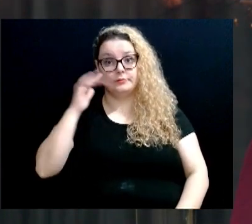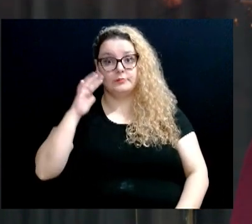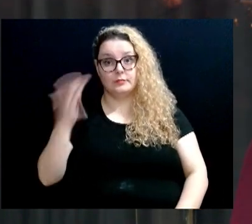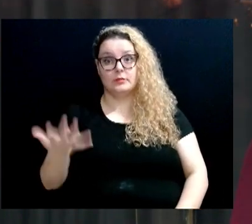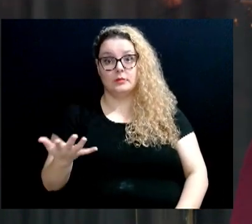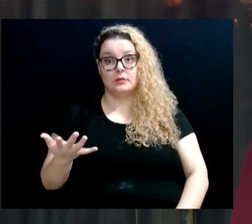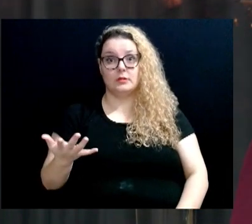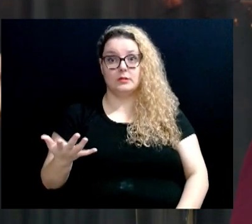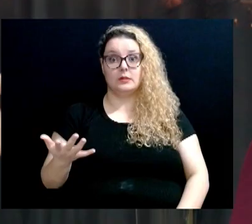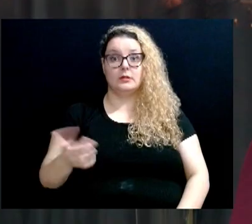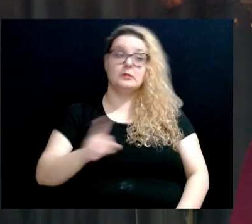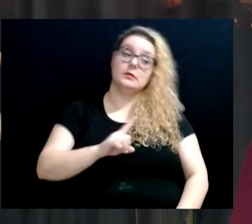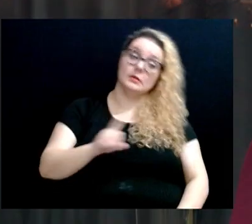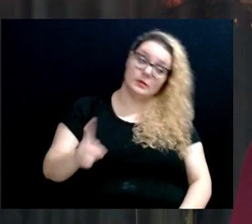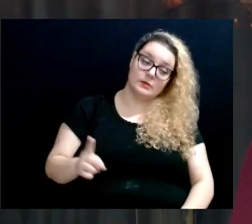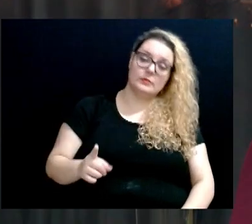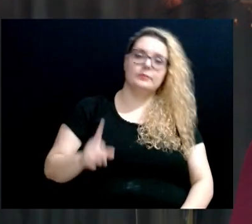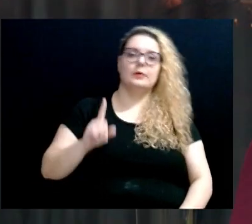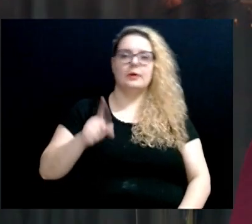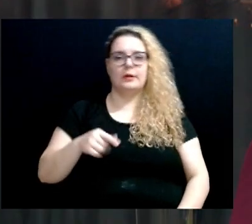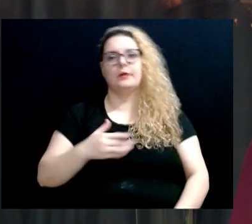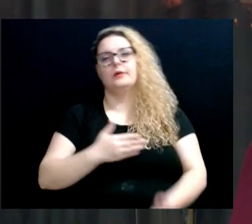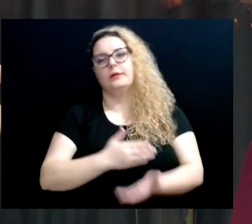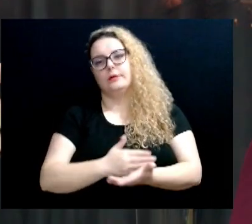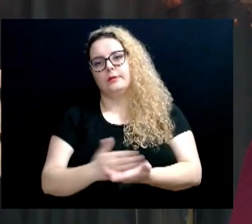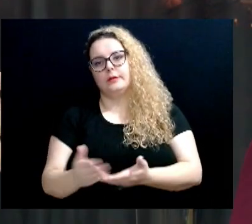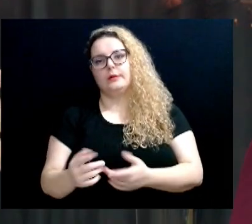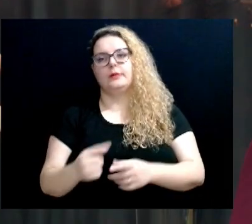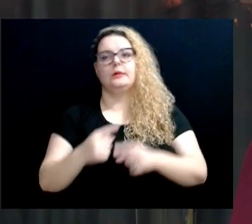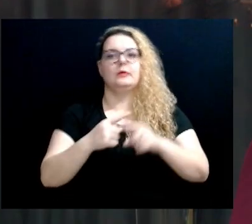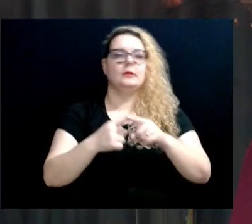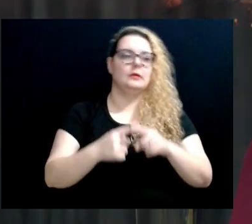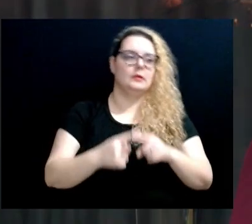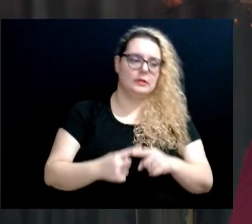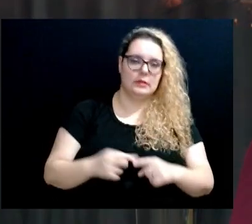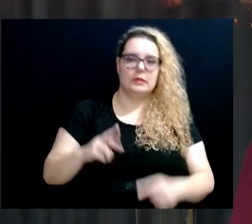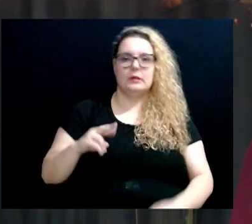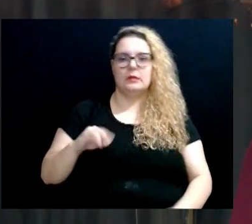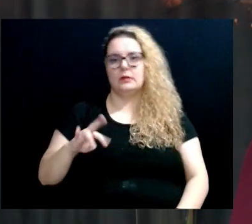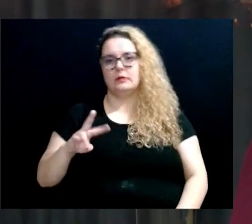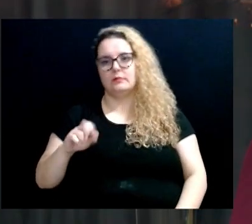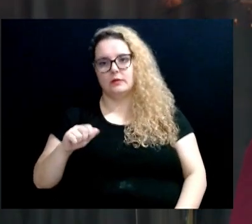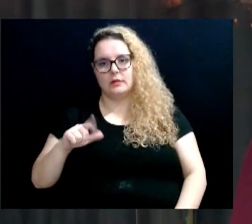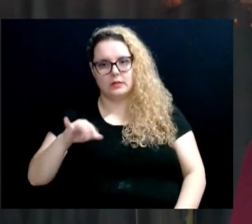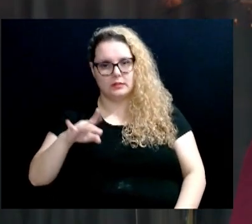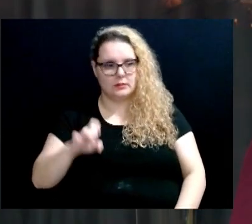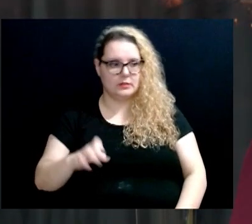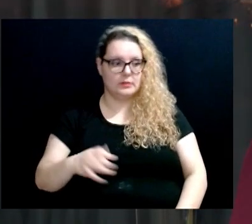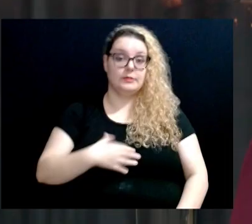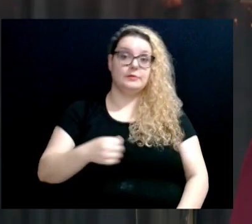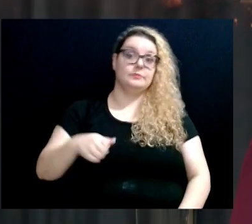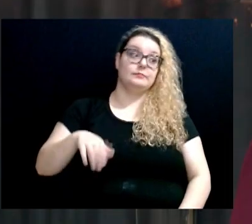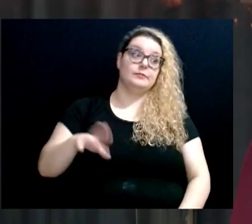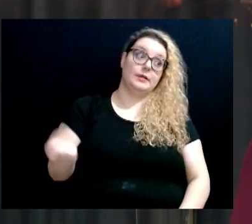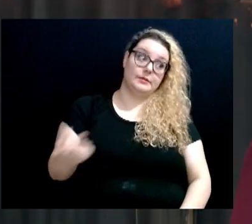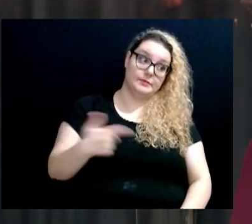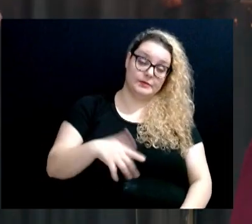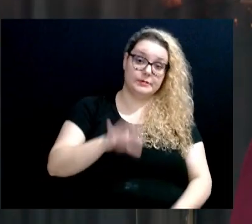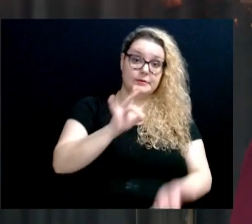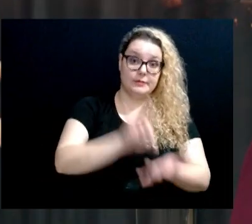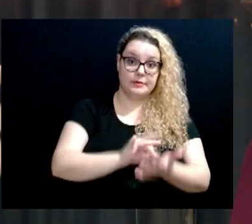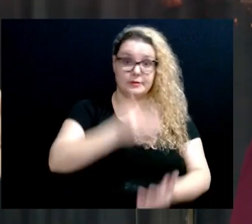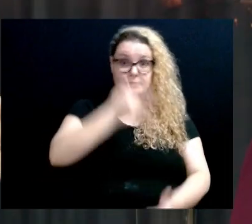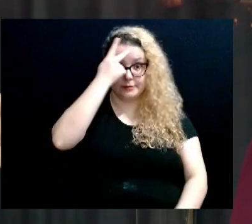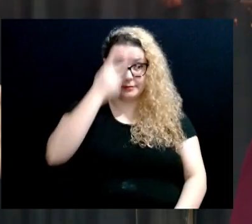sendo, começa a ter muitas vezes essa rivalidade. E às vezes esse filho ele vai além da realidade dos próprios pais, né?